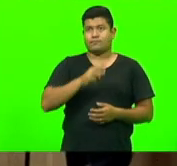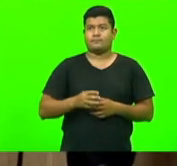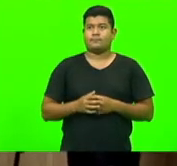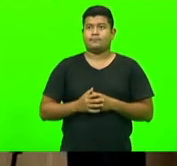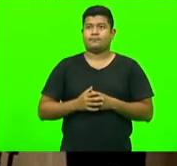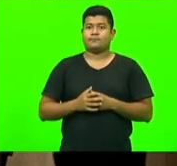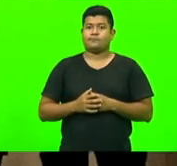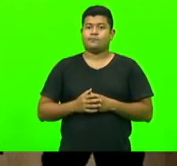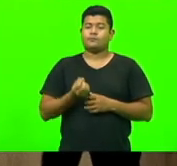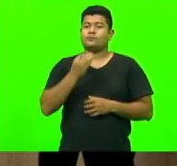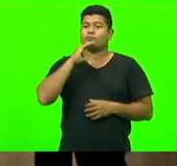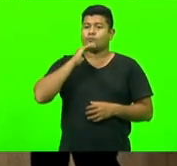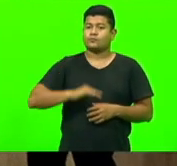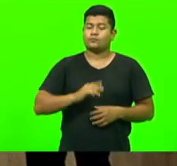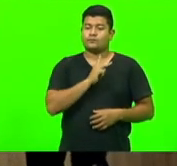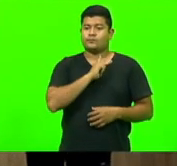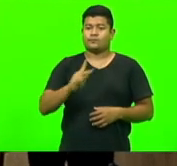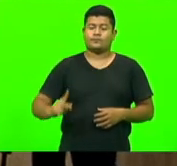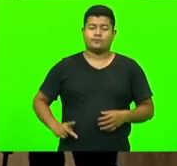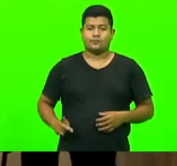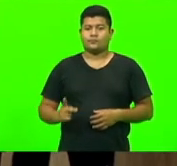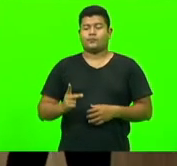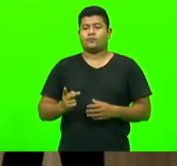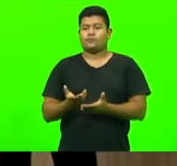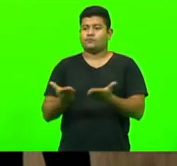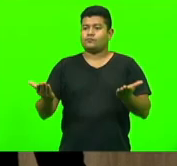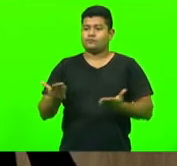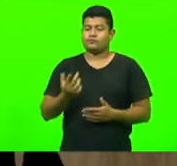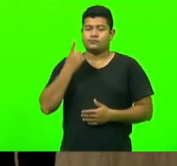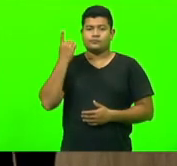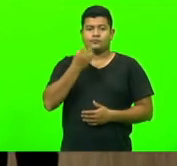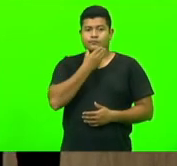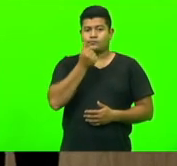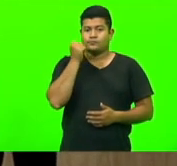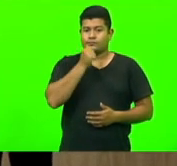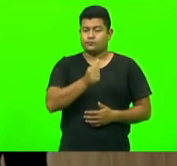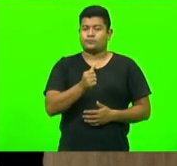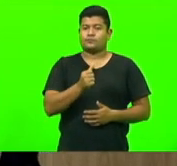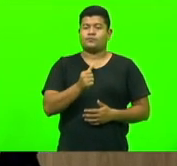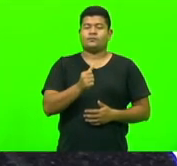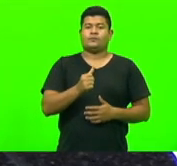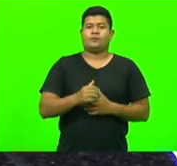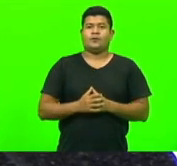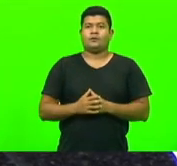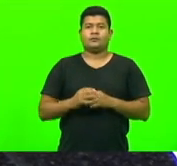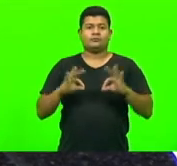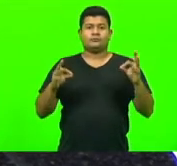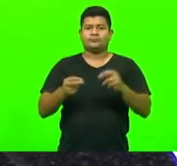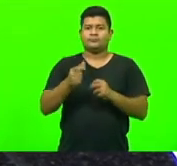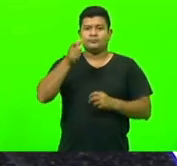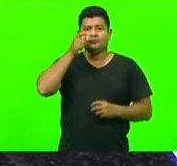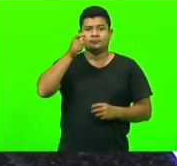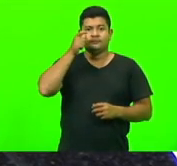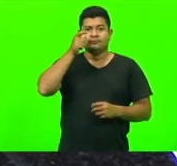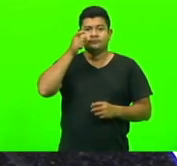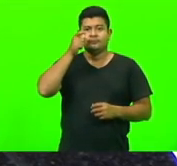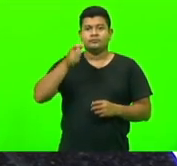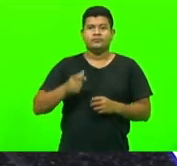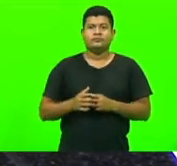Muito bem, boa tarde, senhor presidente, boa tarde, companheiros deputados, deputadas, a todos que nos acompanham da mesma